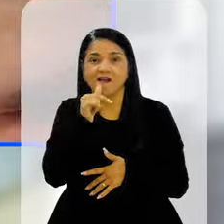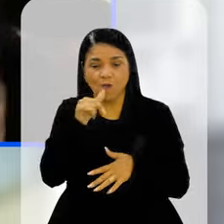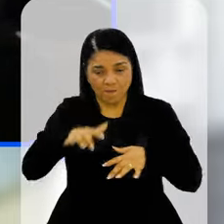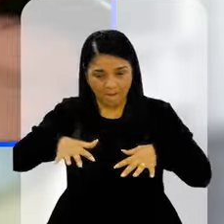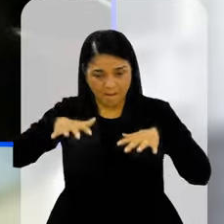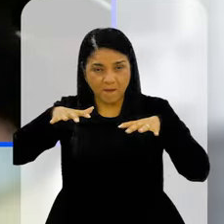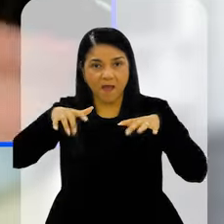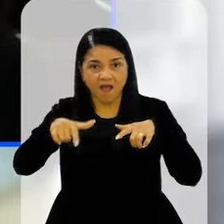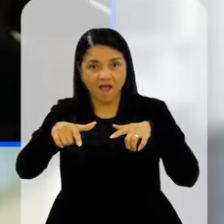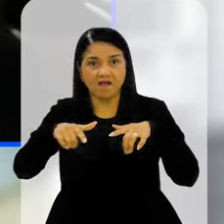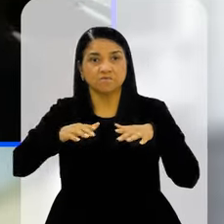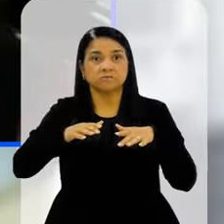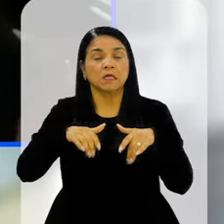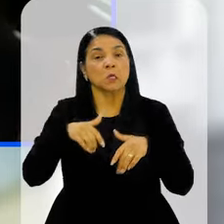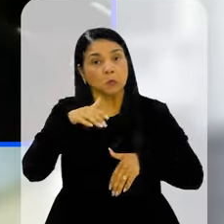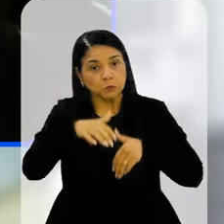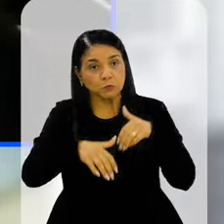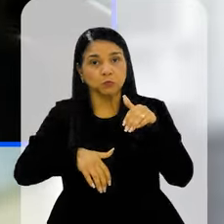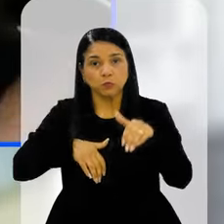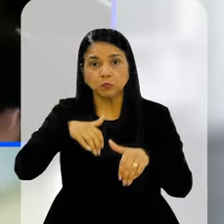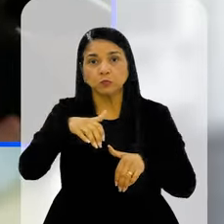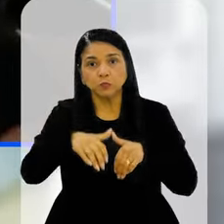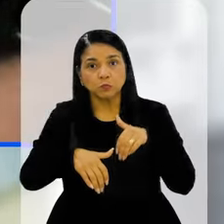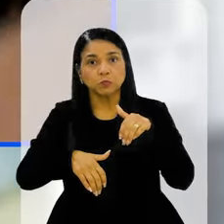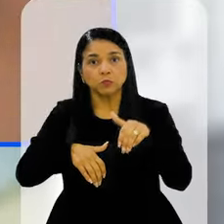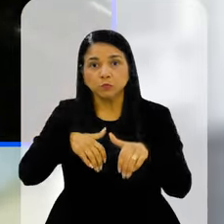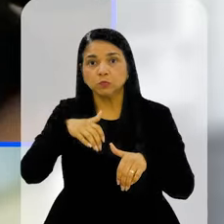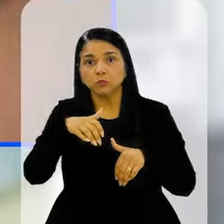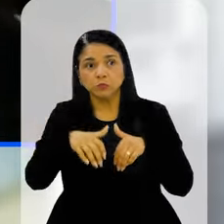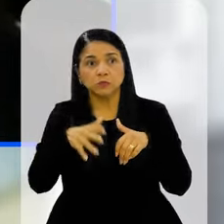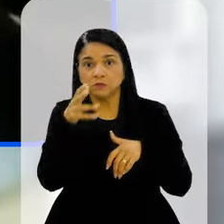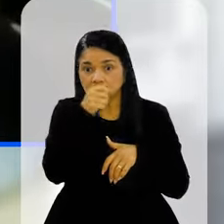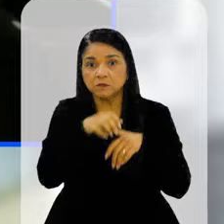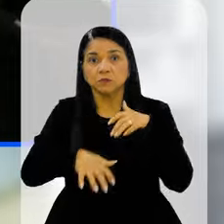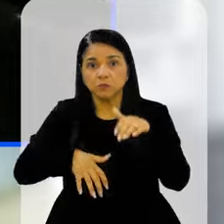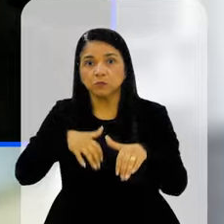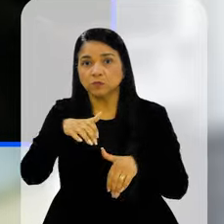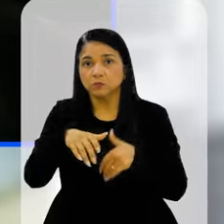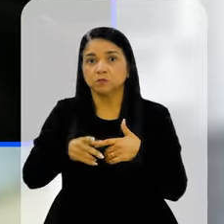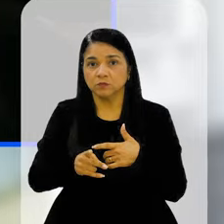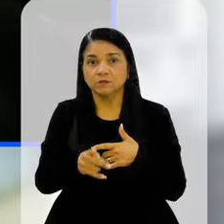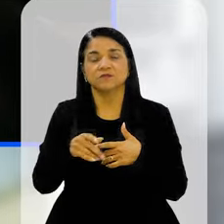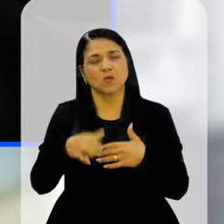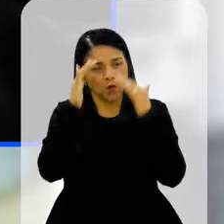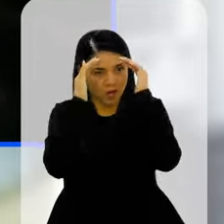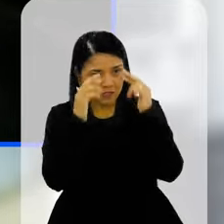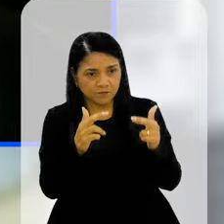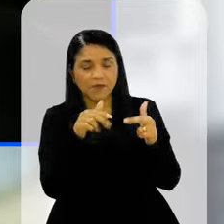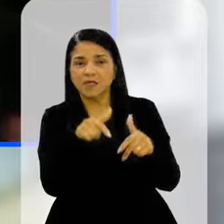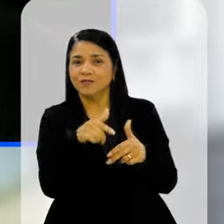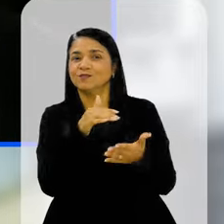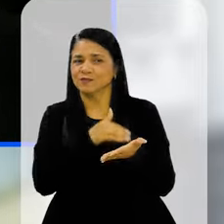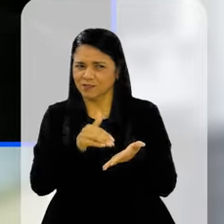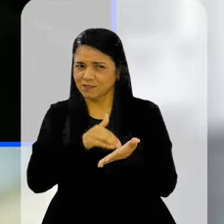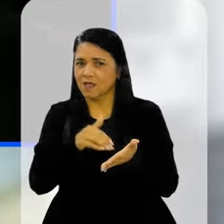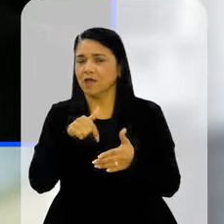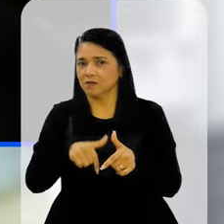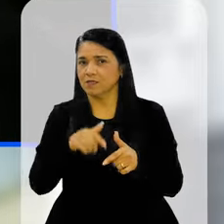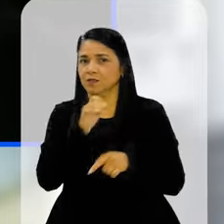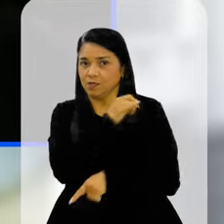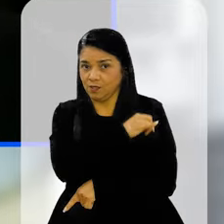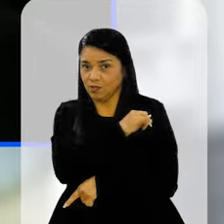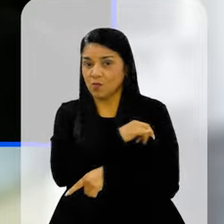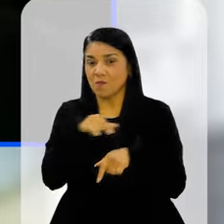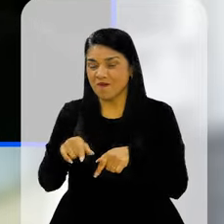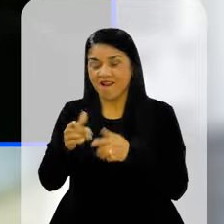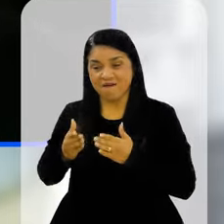15 dias que eles continuaram a nadar, mesmo no polo do Salvador. Então, isso é tudo verdade. Então, assim, eu respeito o secretário que já passamos por